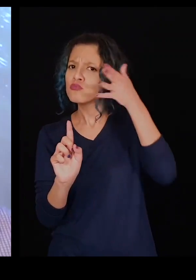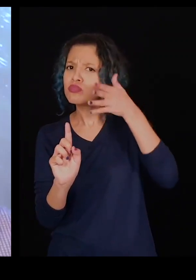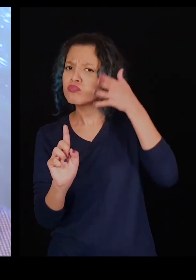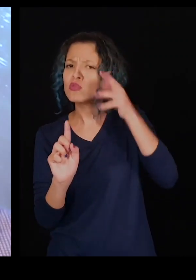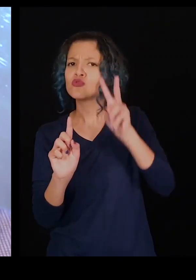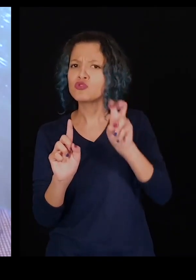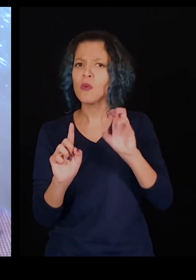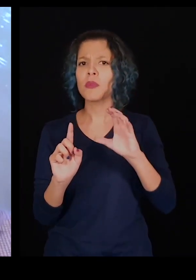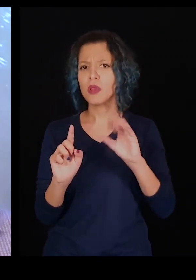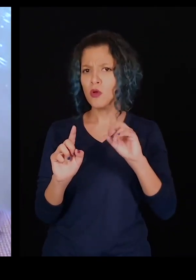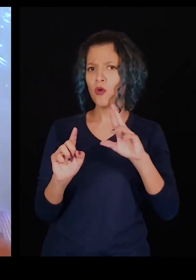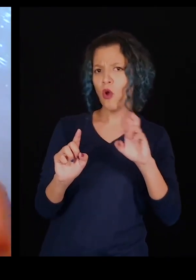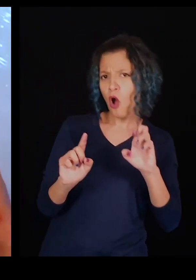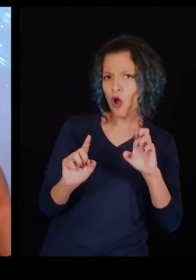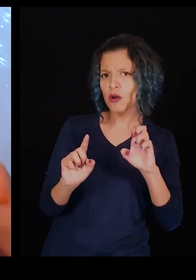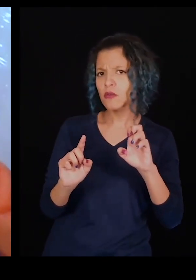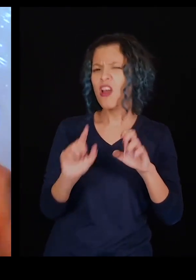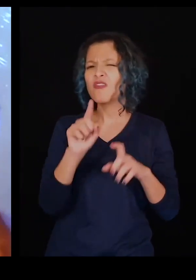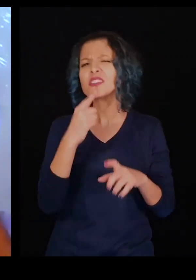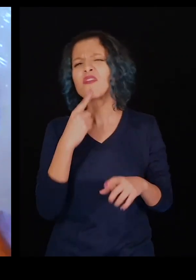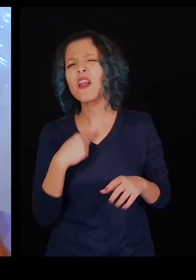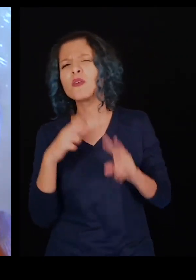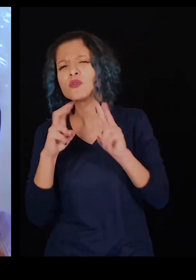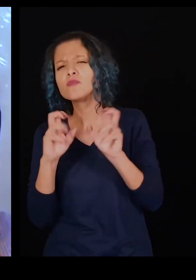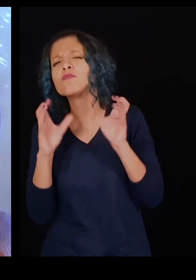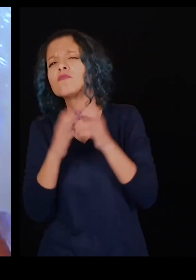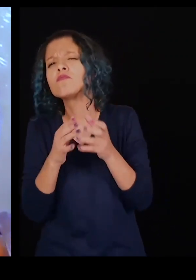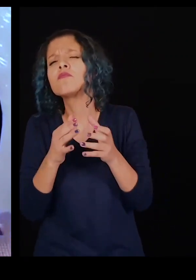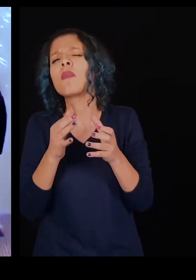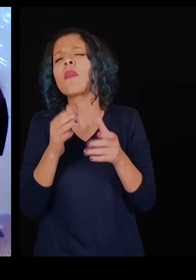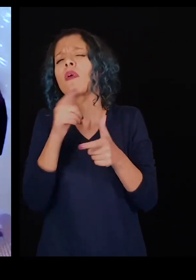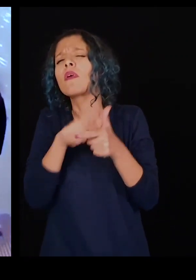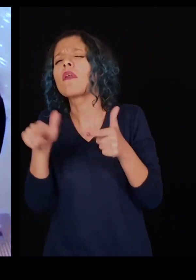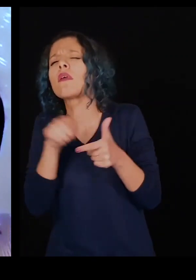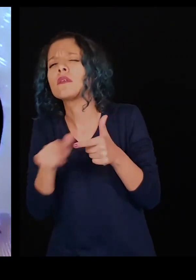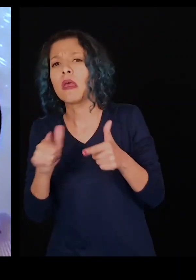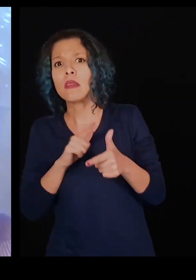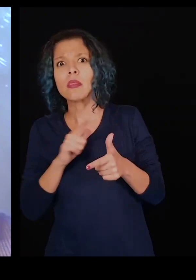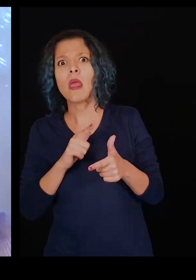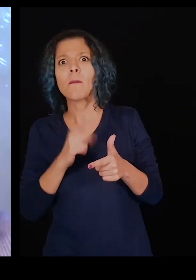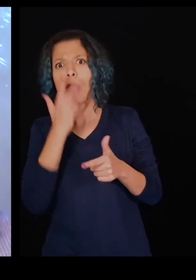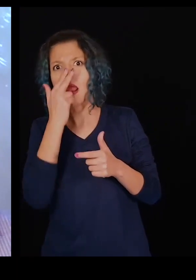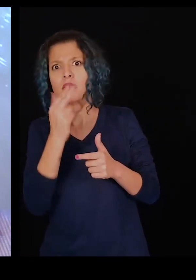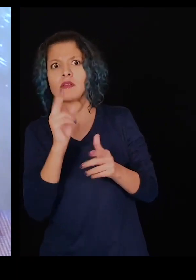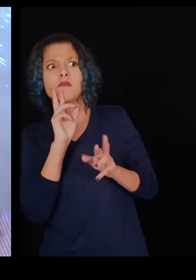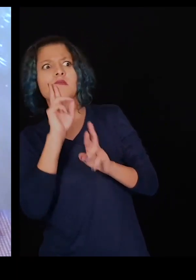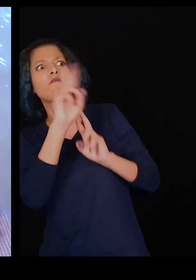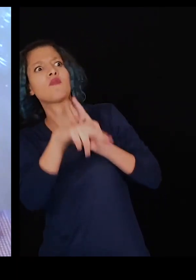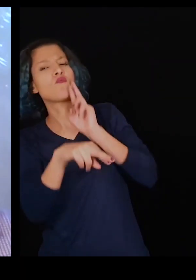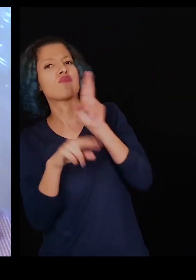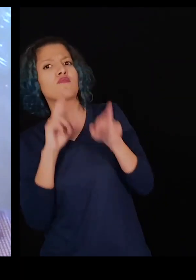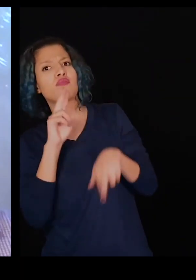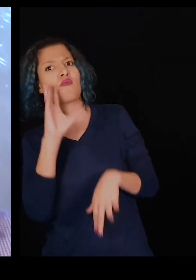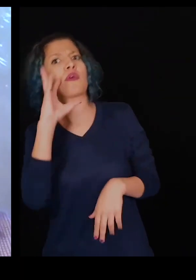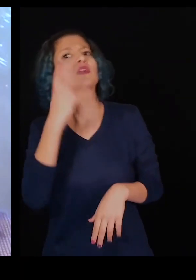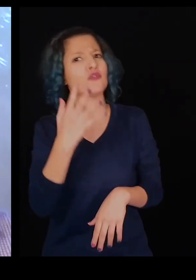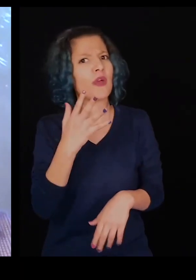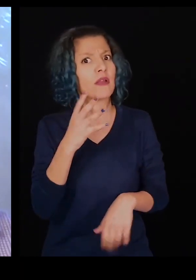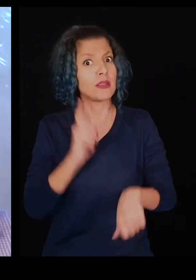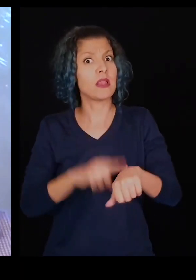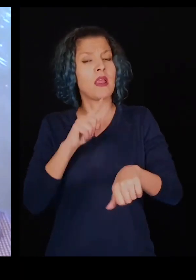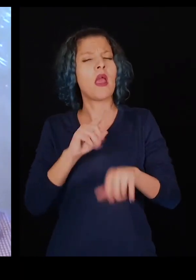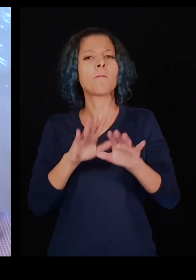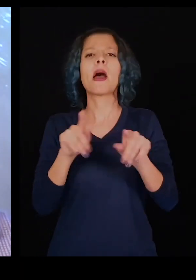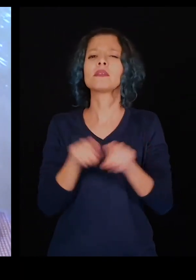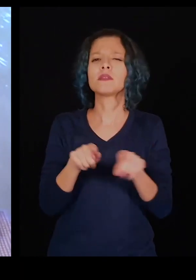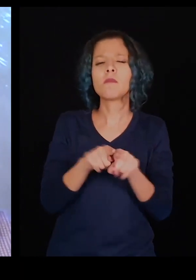o comitê de crise, ao meu ver, tem esse papel de dar respostas imediatas, mas tem um acúmulo de aprendizado para o pós-crise, né?